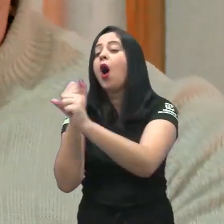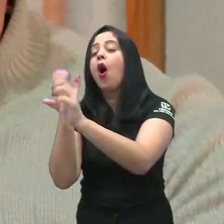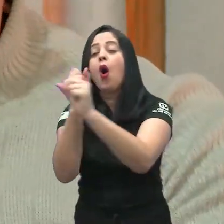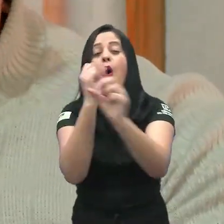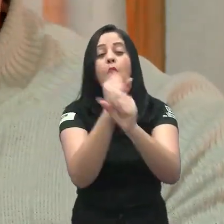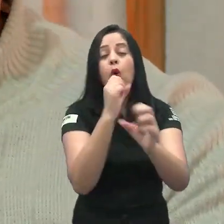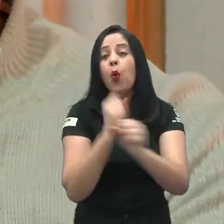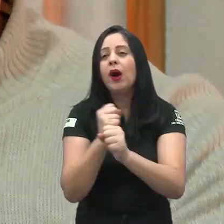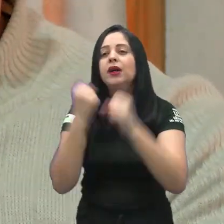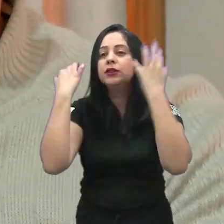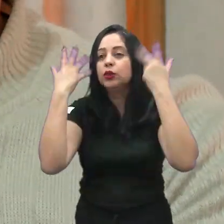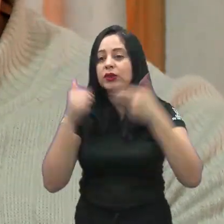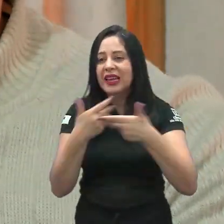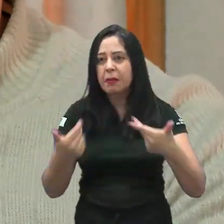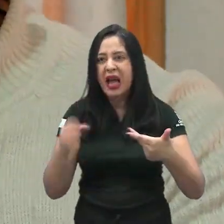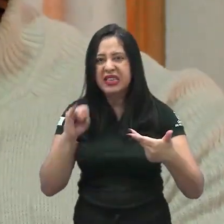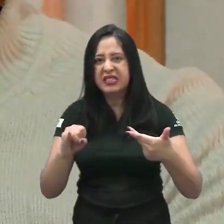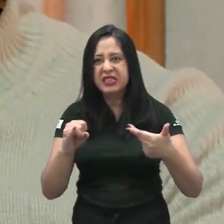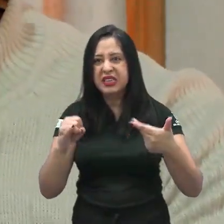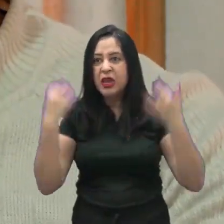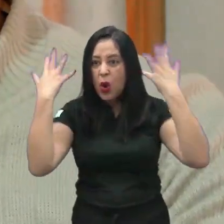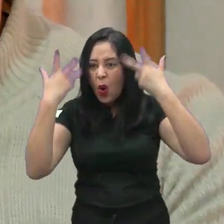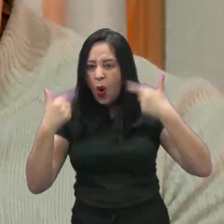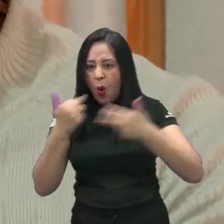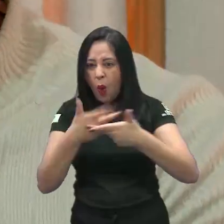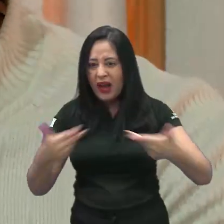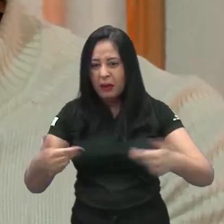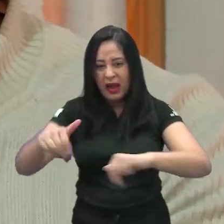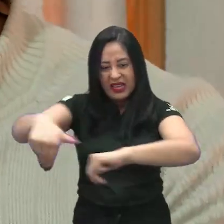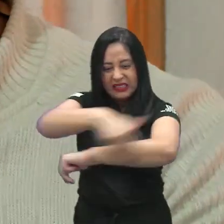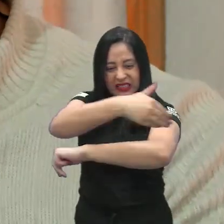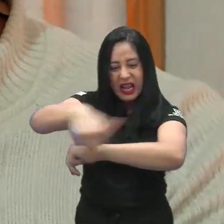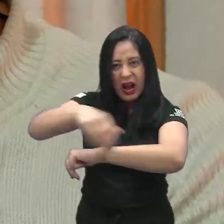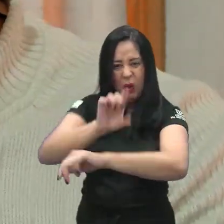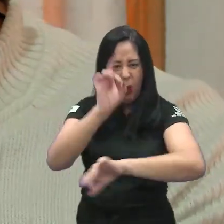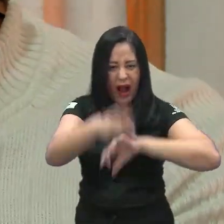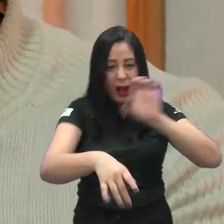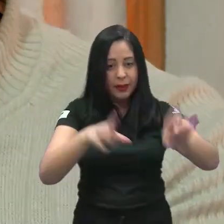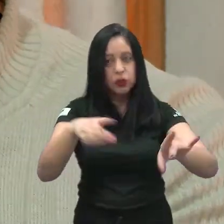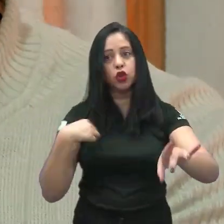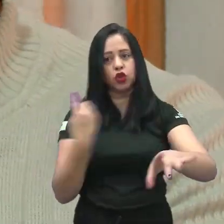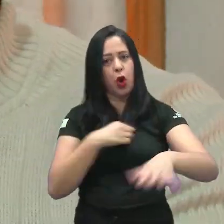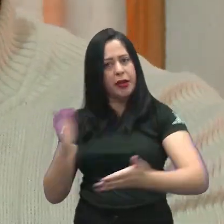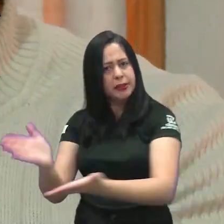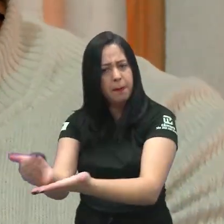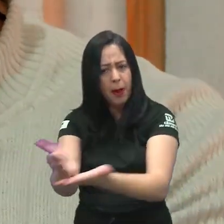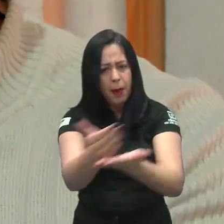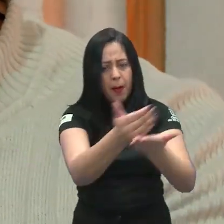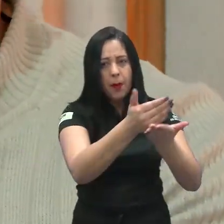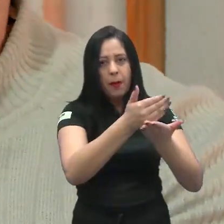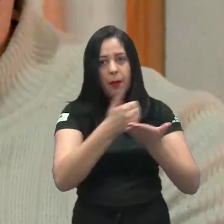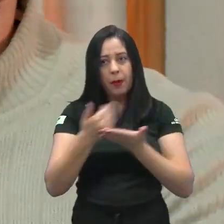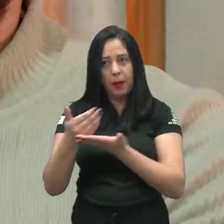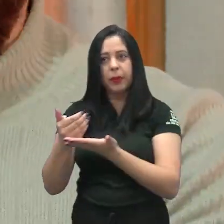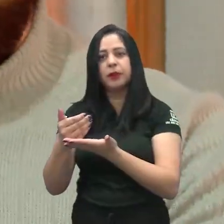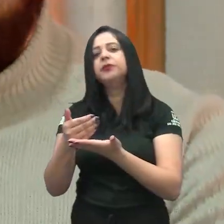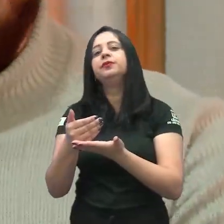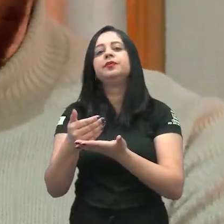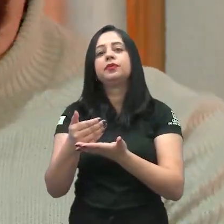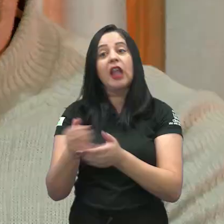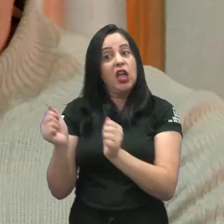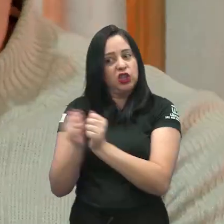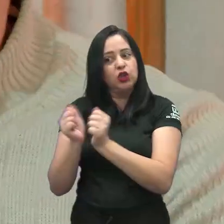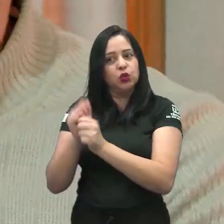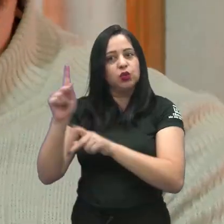Ela resgata animais em situação de rua, né? Há mais de 15 anos ela faz esse trabalho em conjunto com a população local,